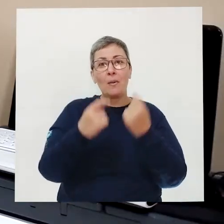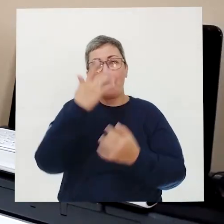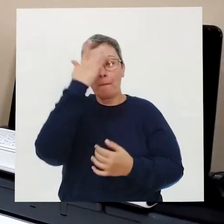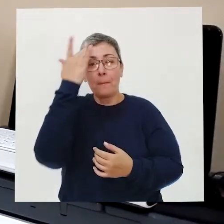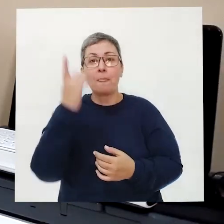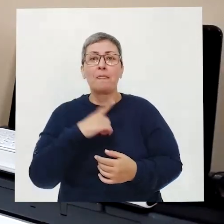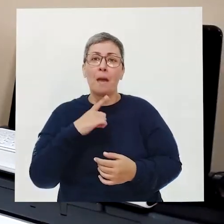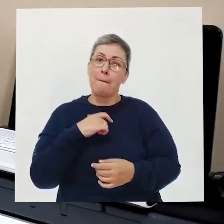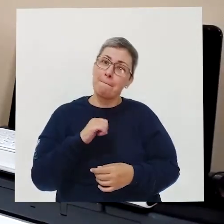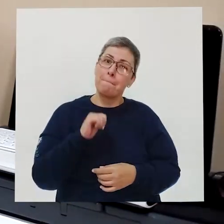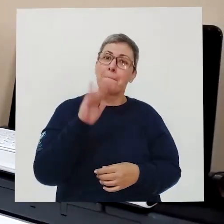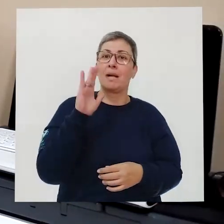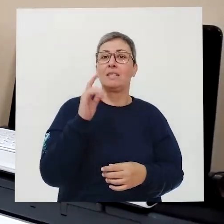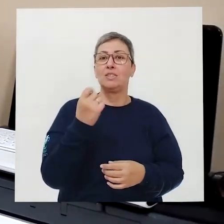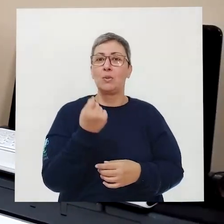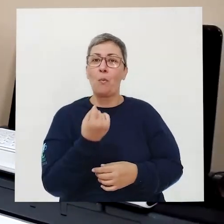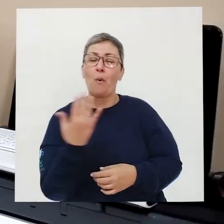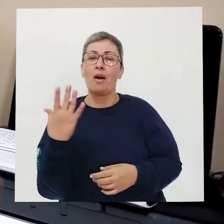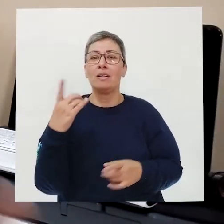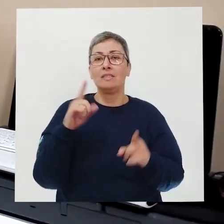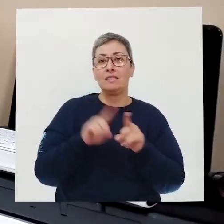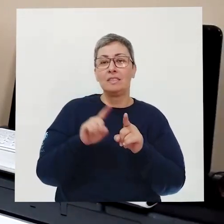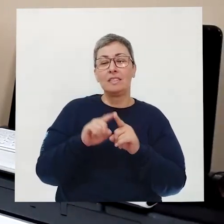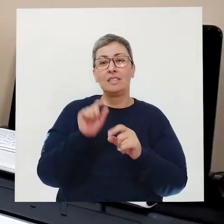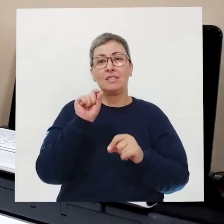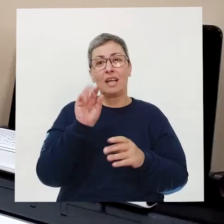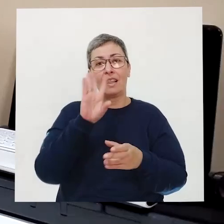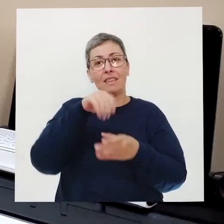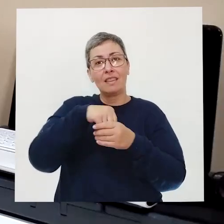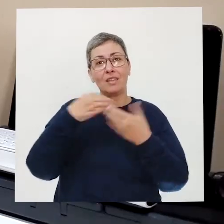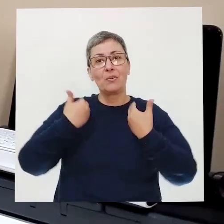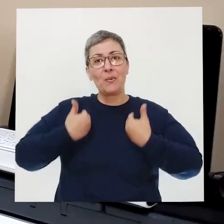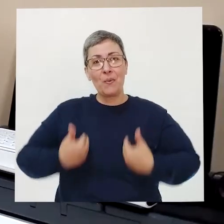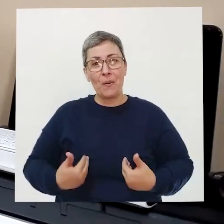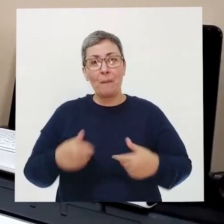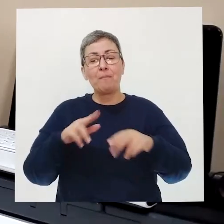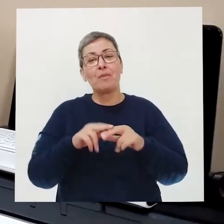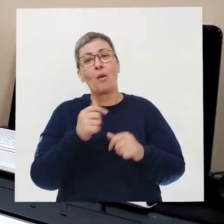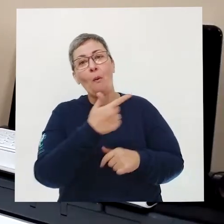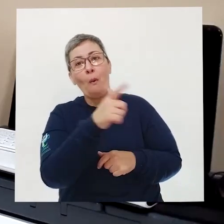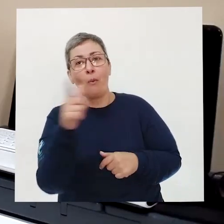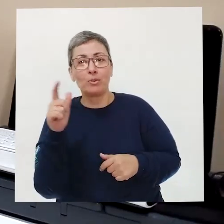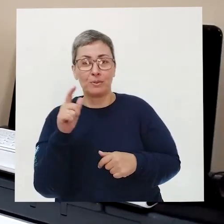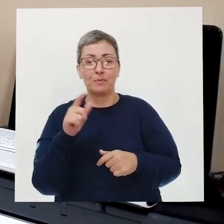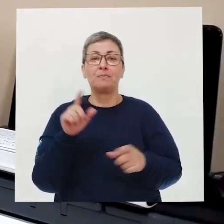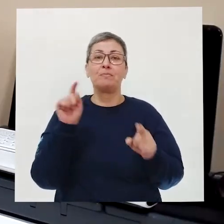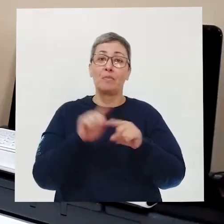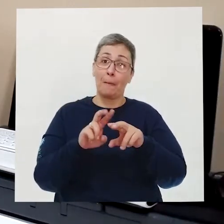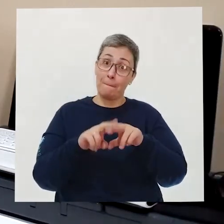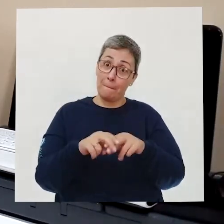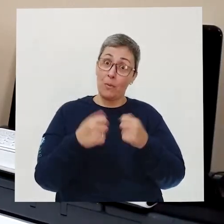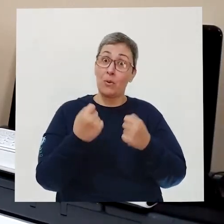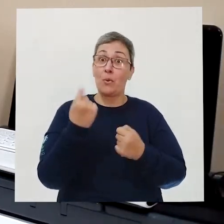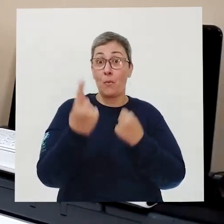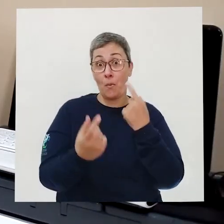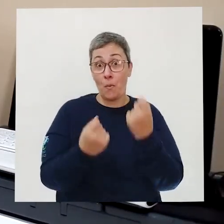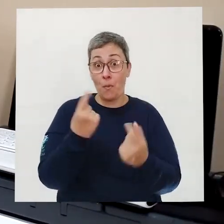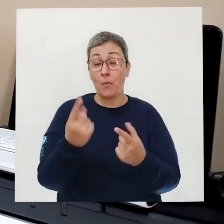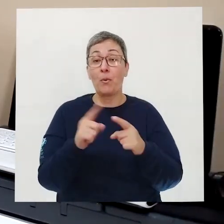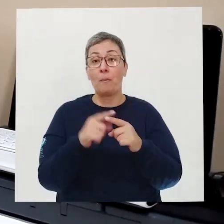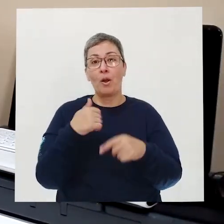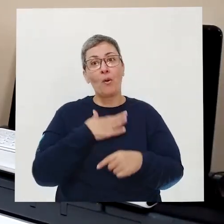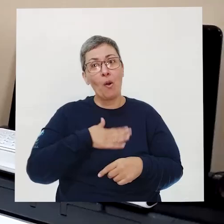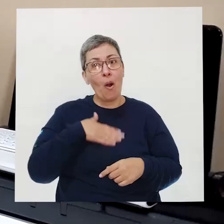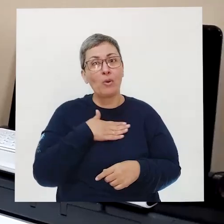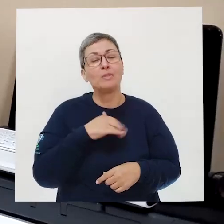pessoas têm maior quantidade dessas substâncias no organismo, né, do que outras pessoas. Por isso, algumas